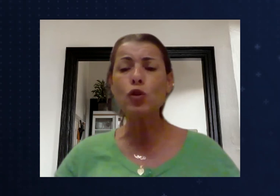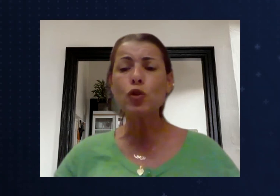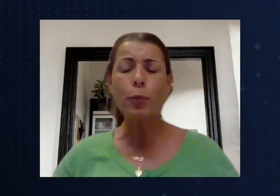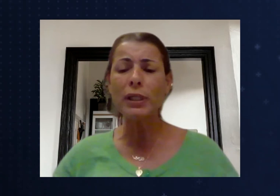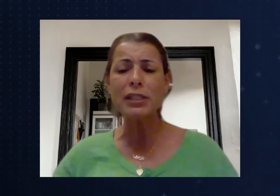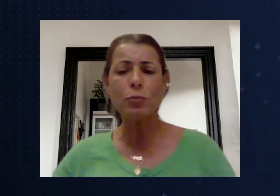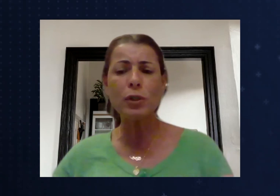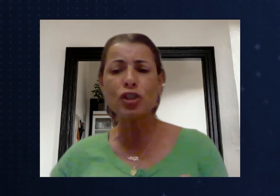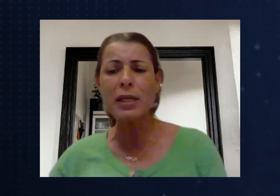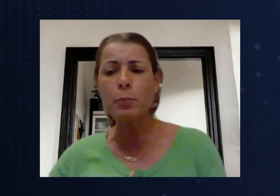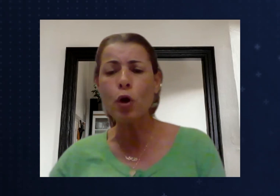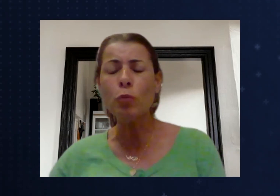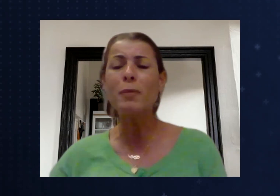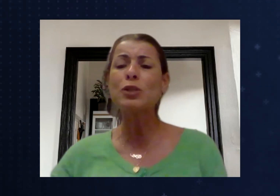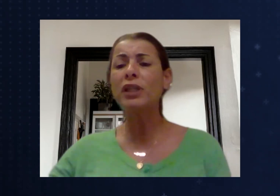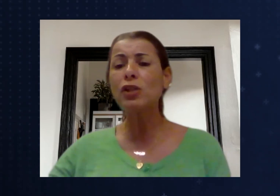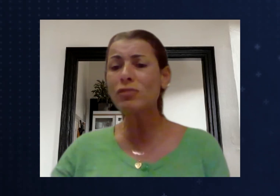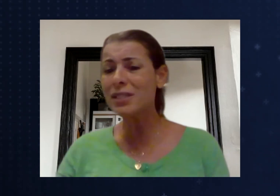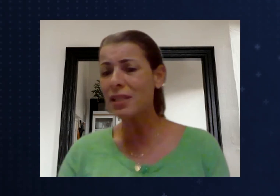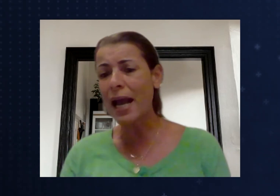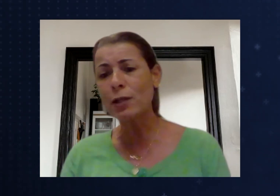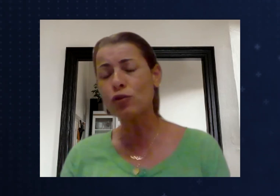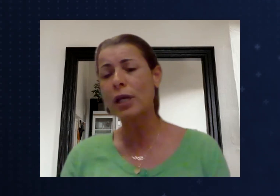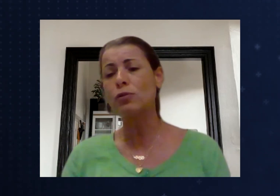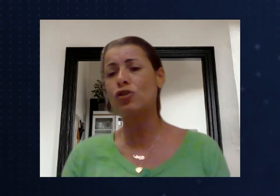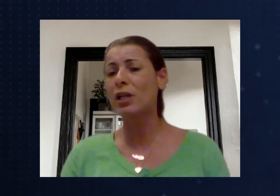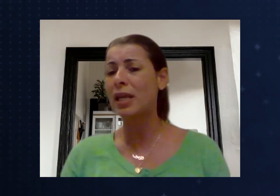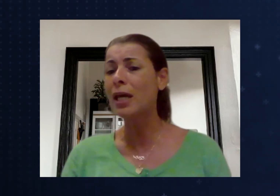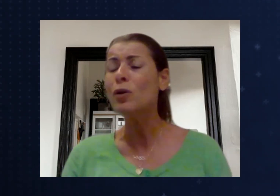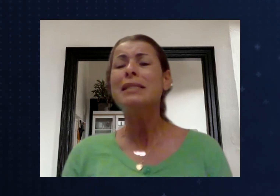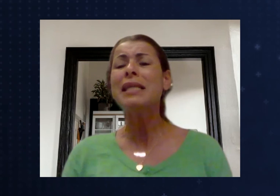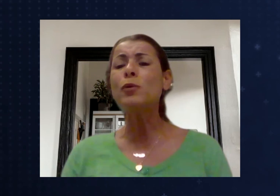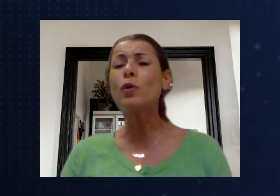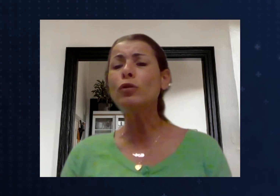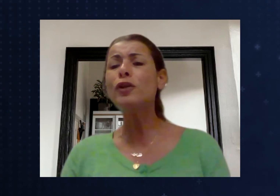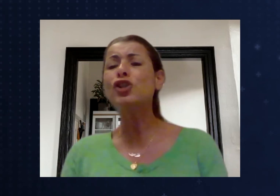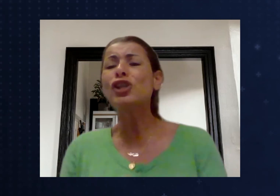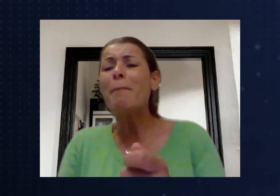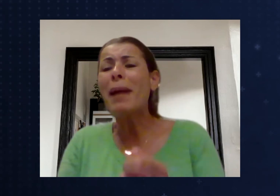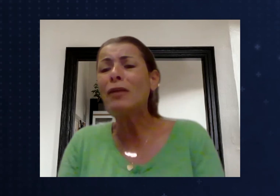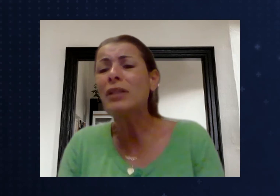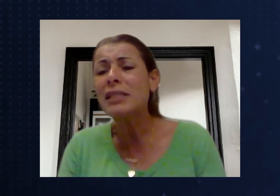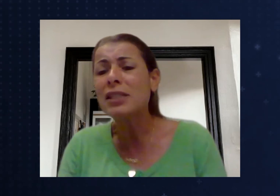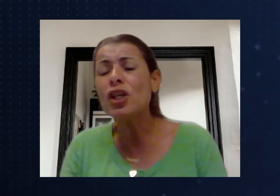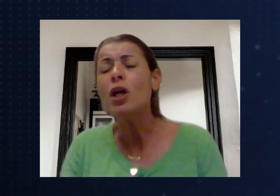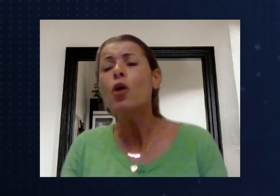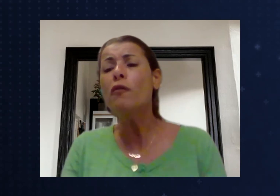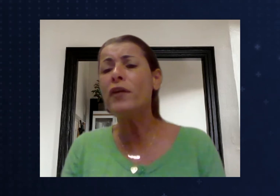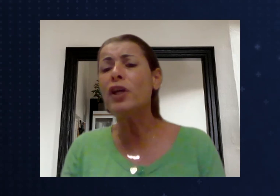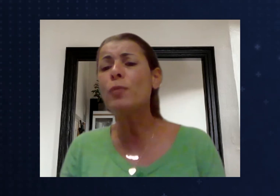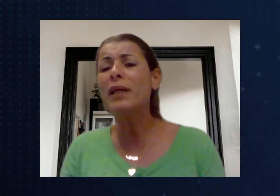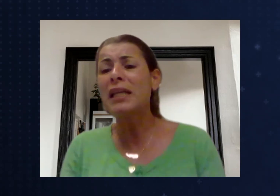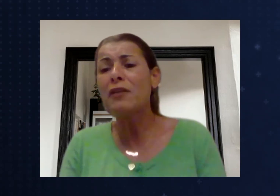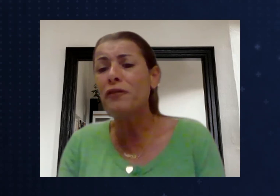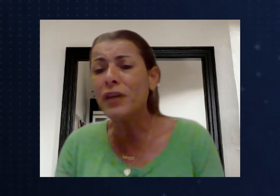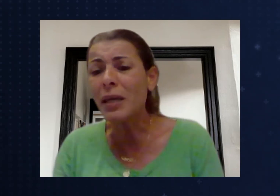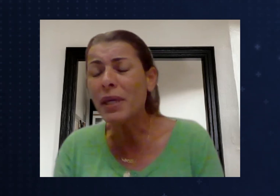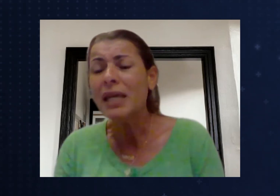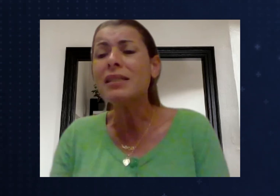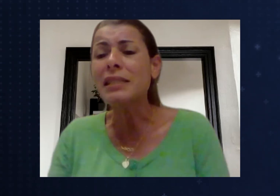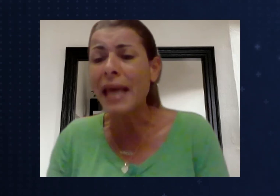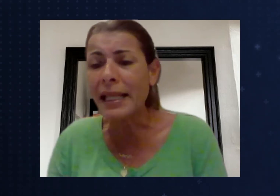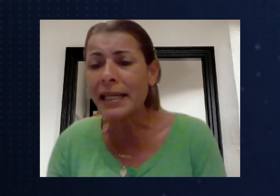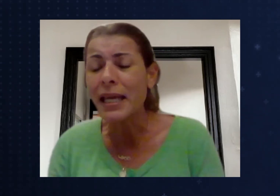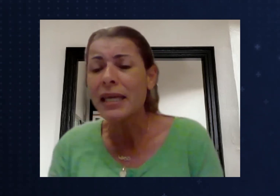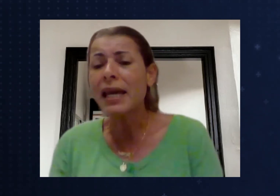demonstrar também que não só a polícia e o Ministério Público, mas o Poder Judiciário do Estado do Rio de Janeiro, sempre quando foi chamado a decidir, o fez de maneira